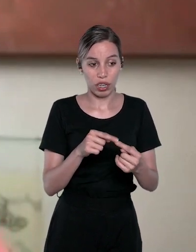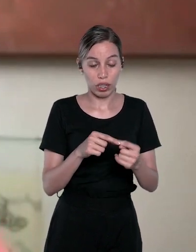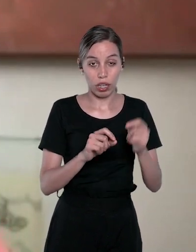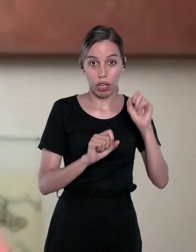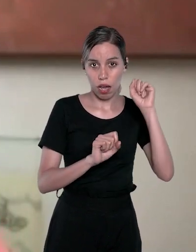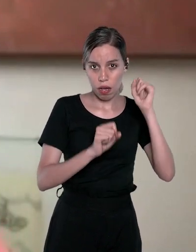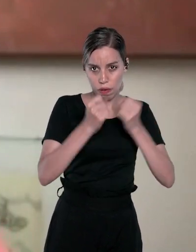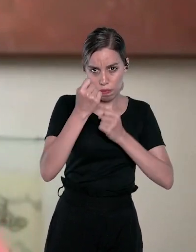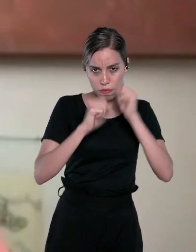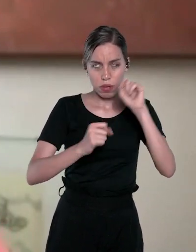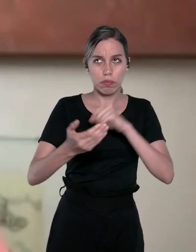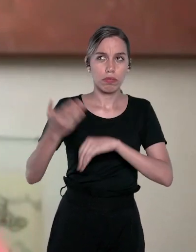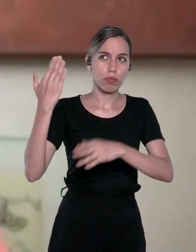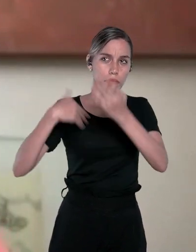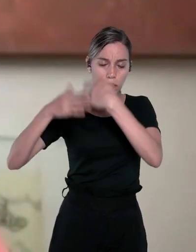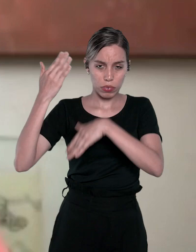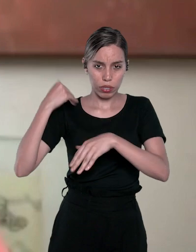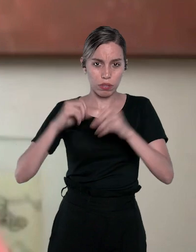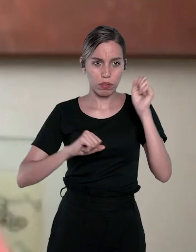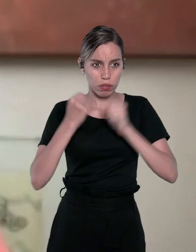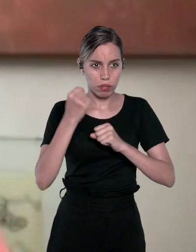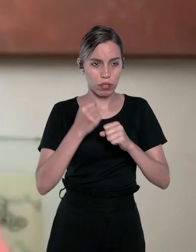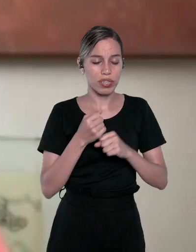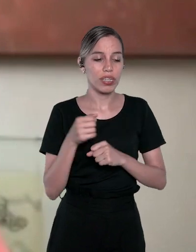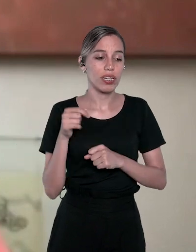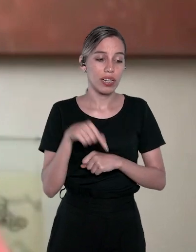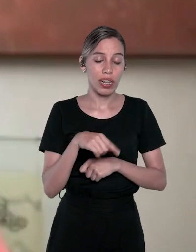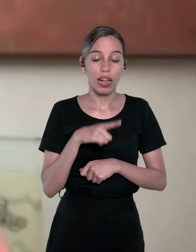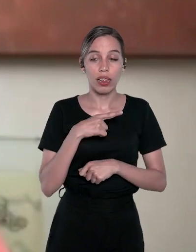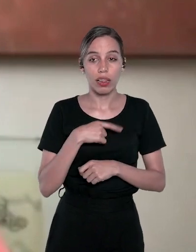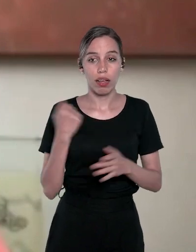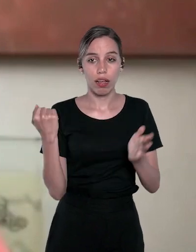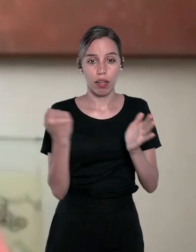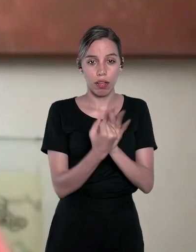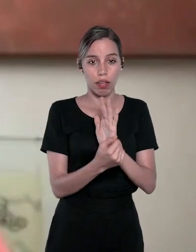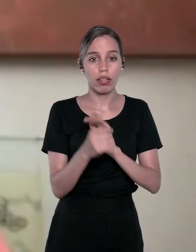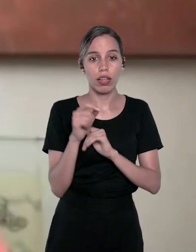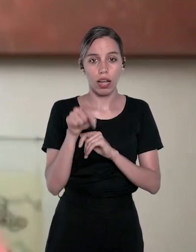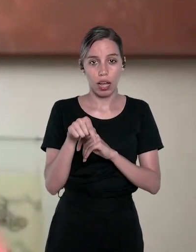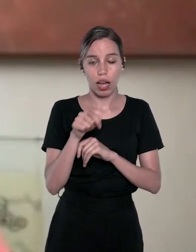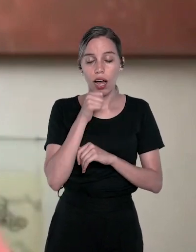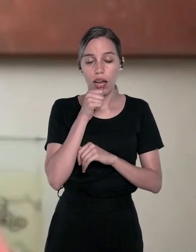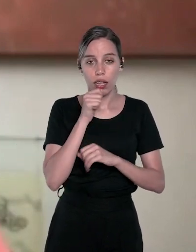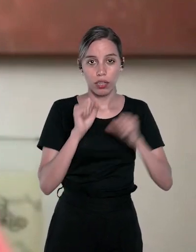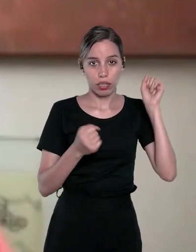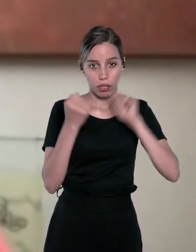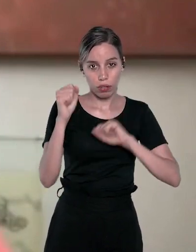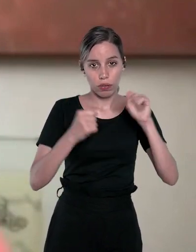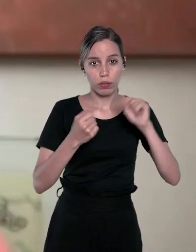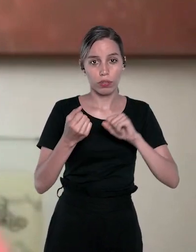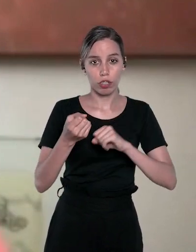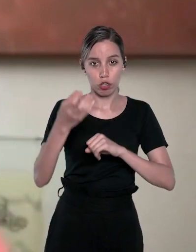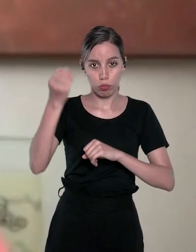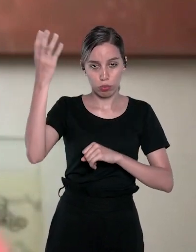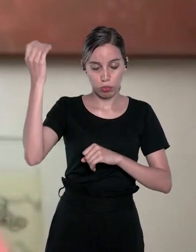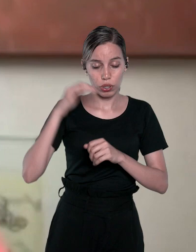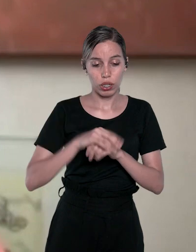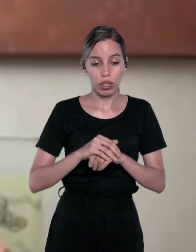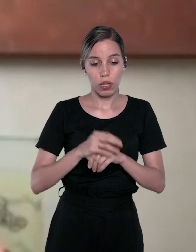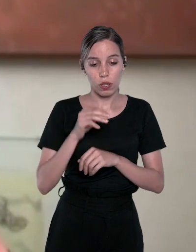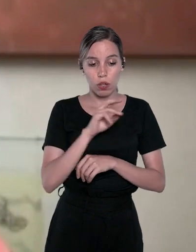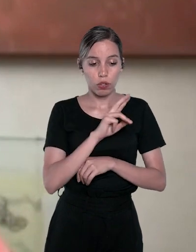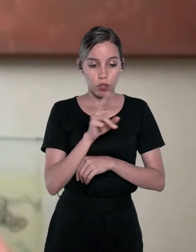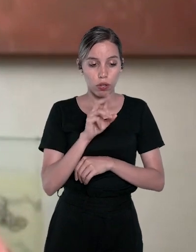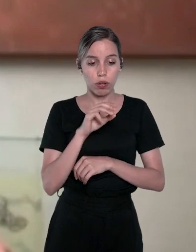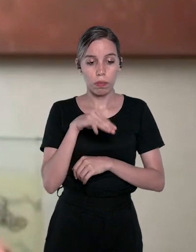de uma velha fábrica de tecidos, chamado Marzagão, lá naquele lugar. O Raul, realmente, eu acho